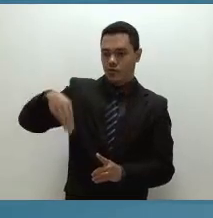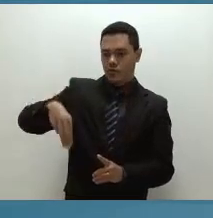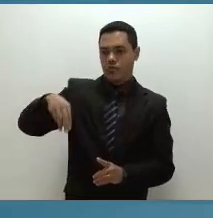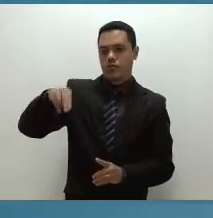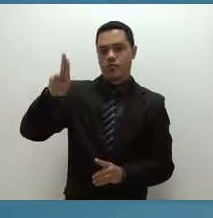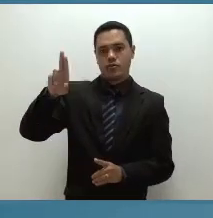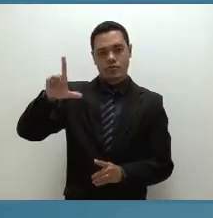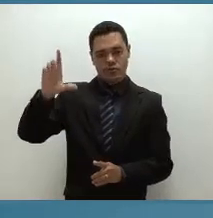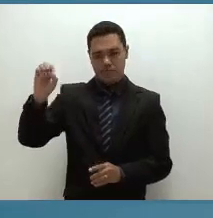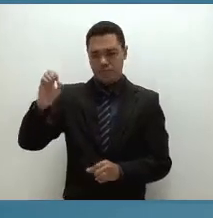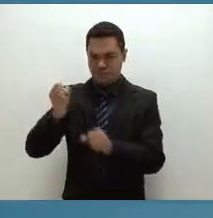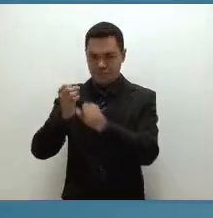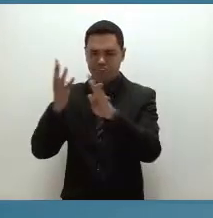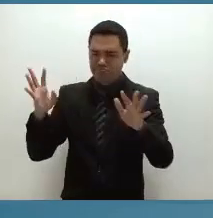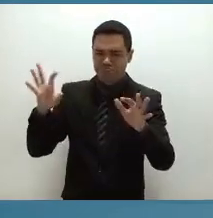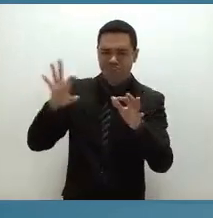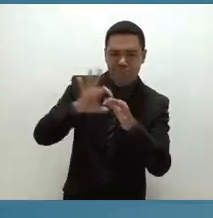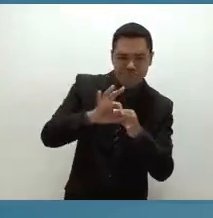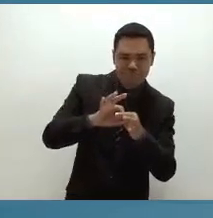senhora.